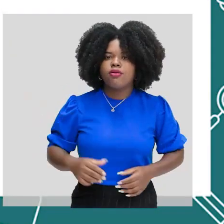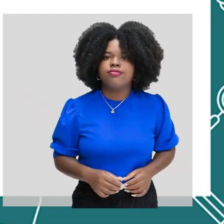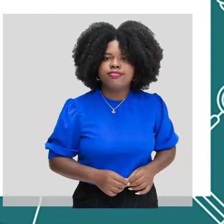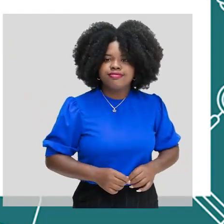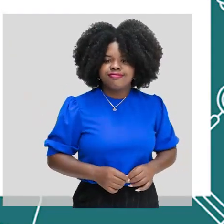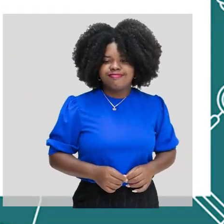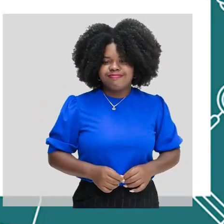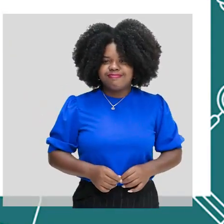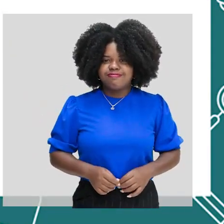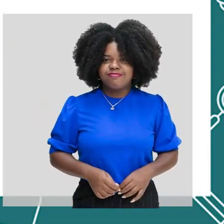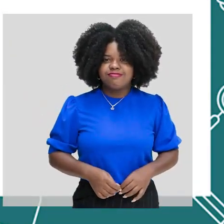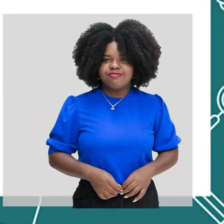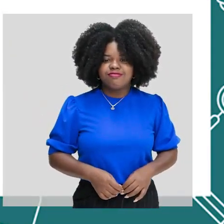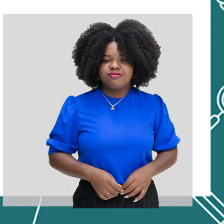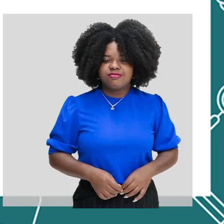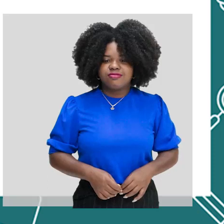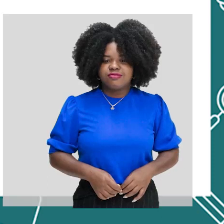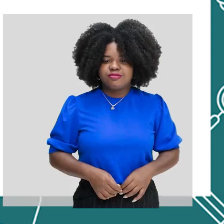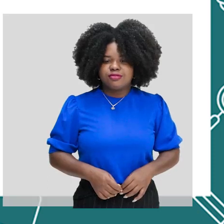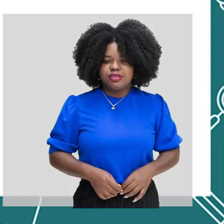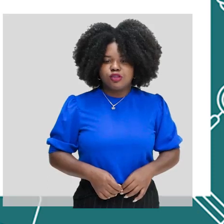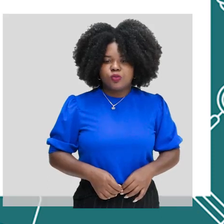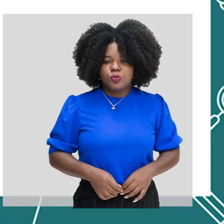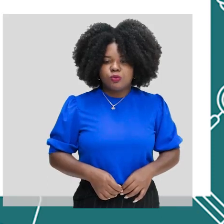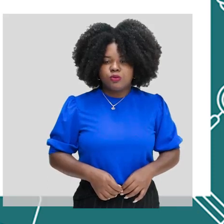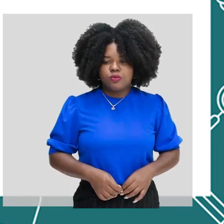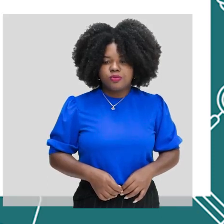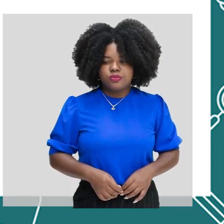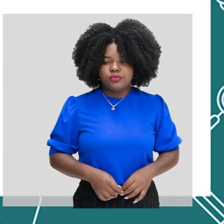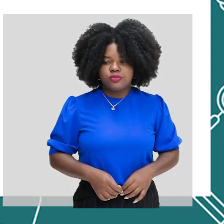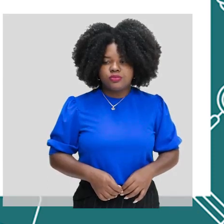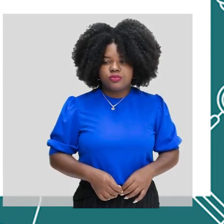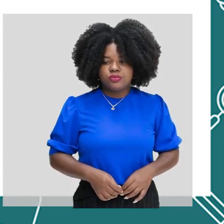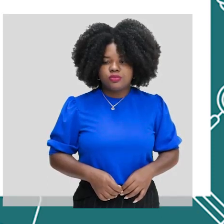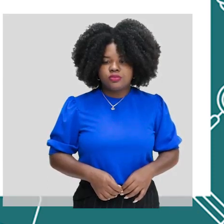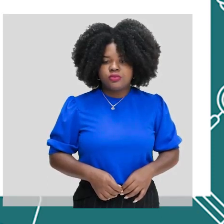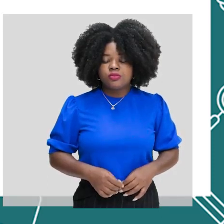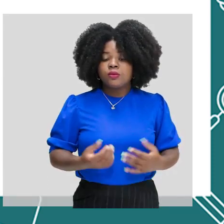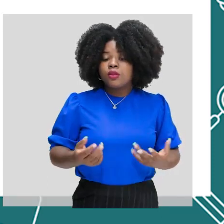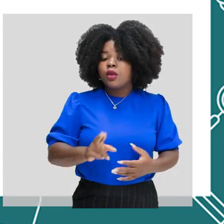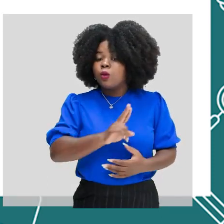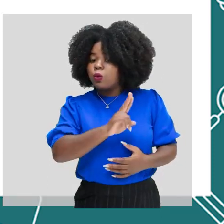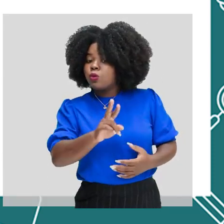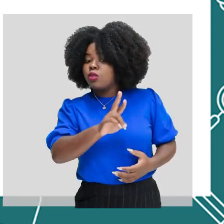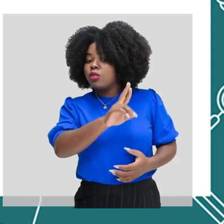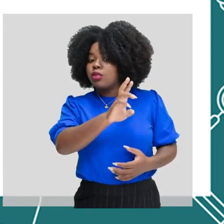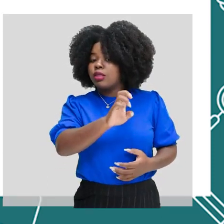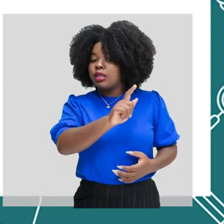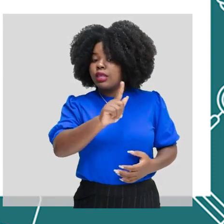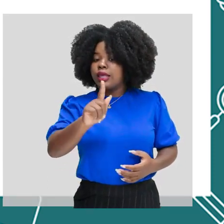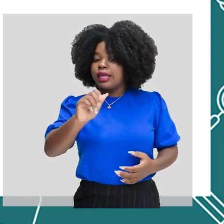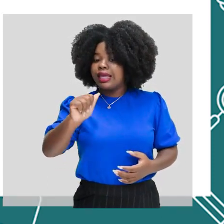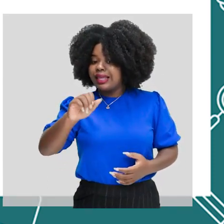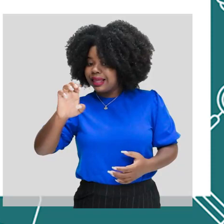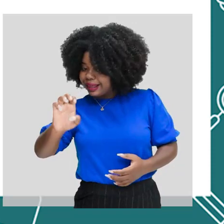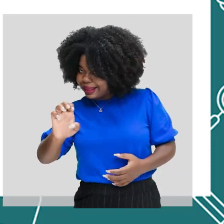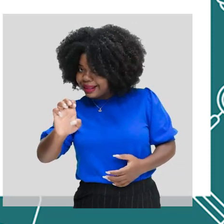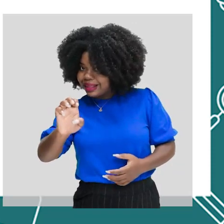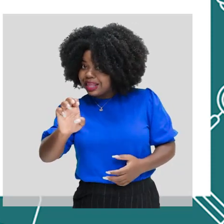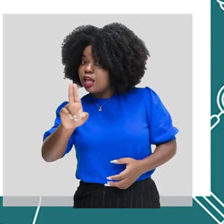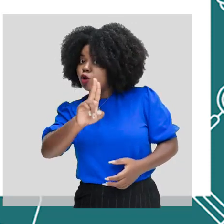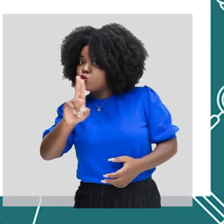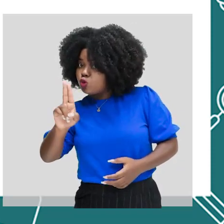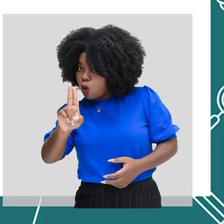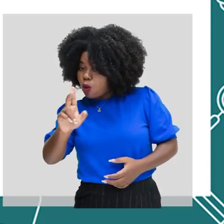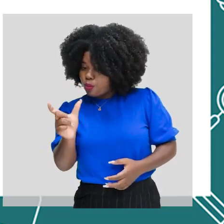reggae recollects to the sound that is made on the guitar. O nome reggae, né, se você separa as